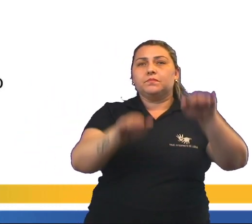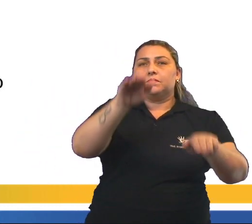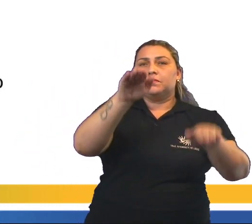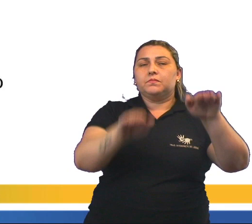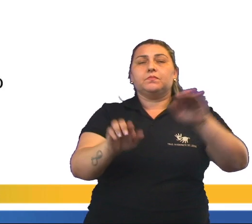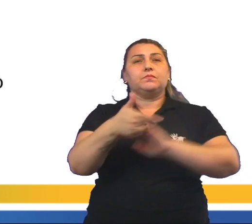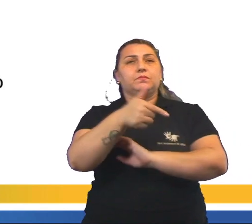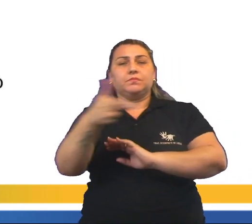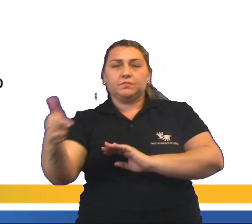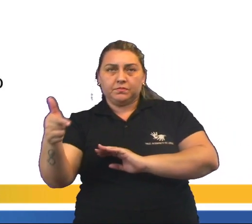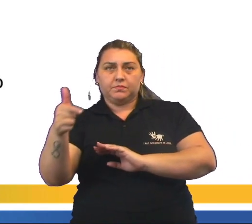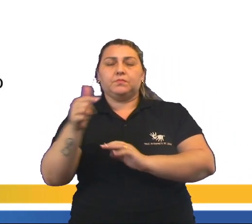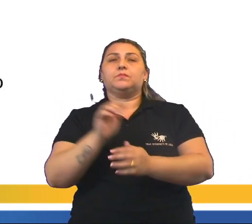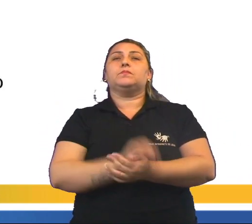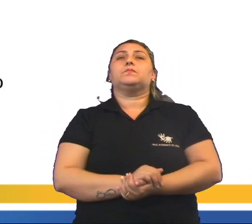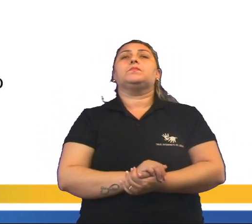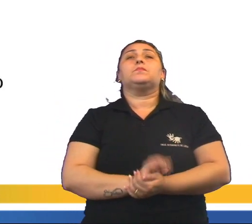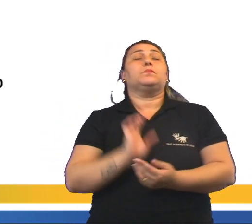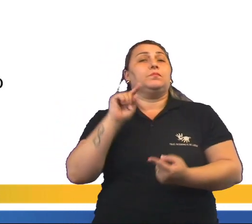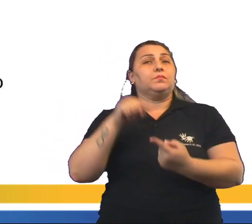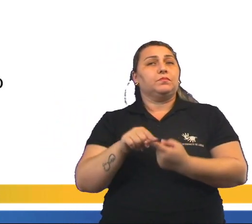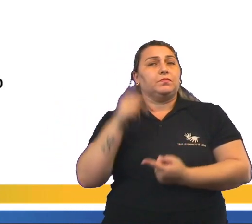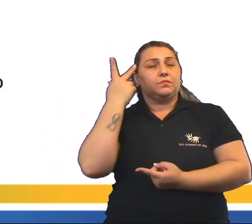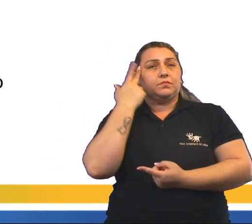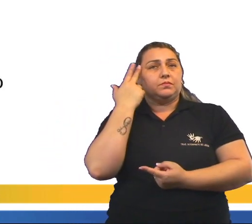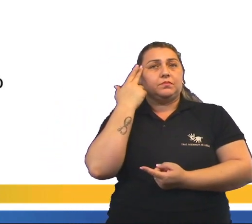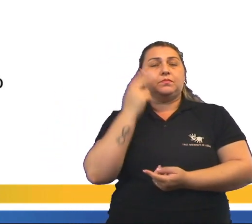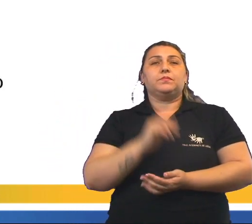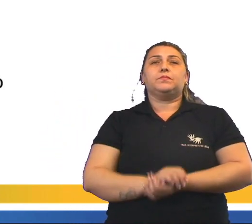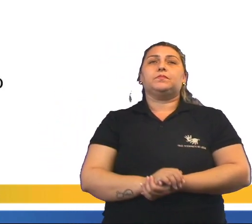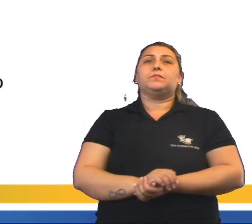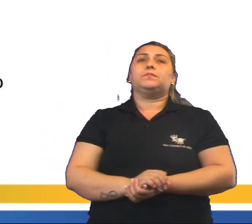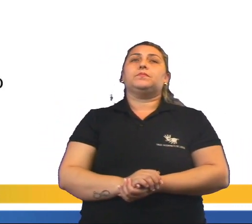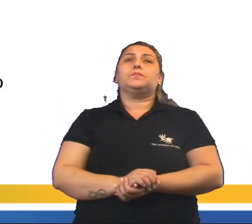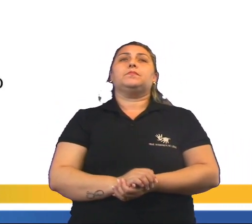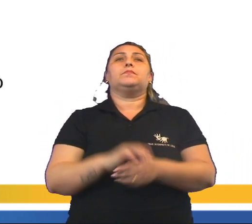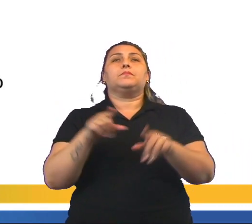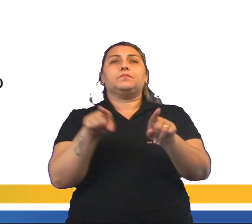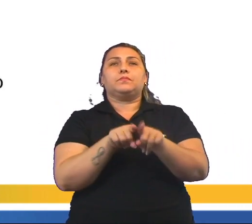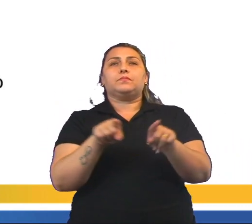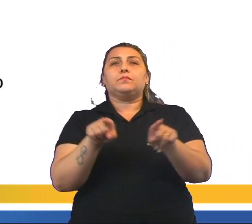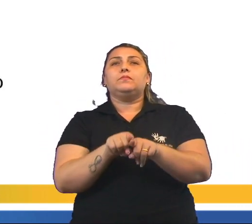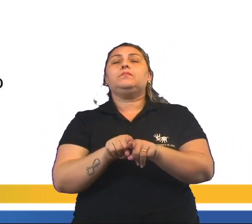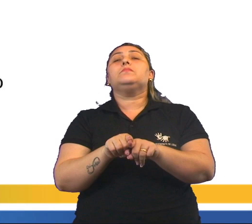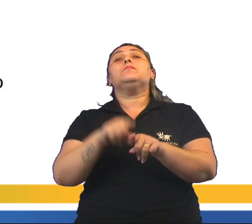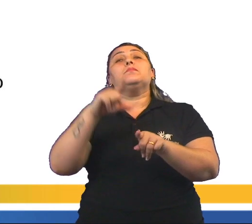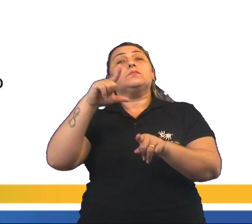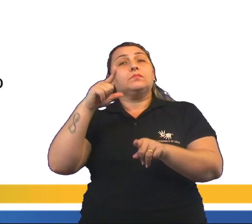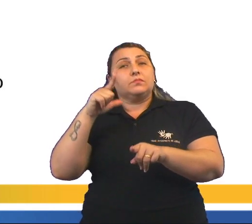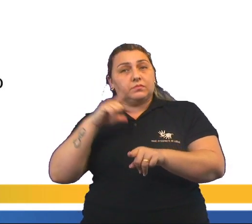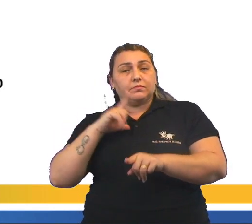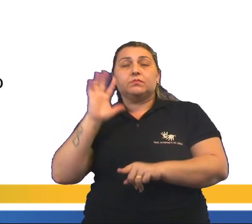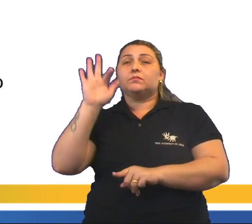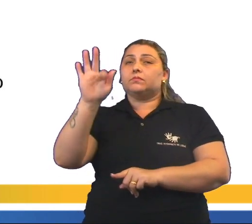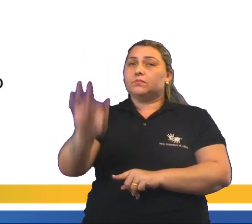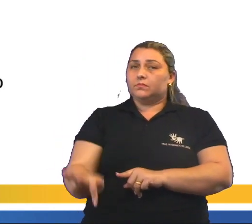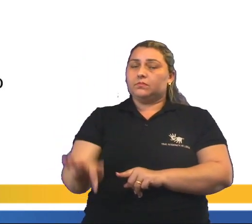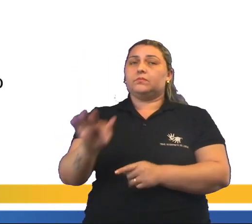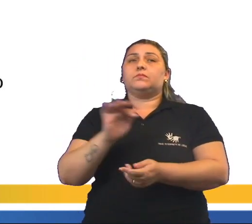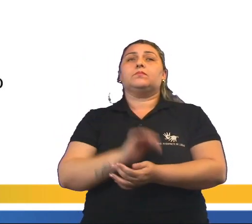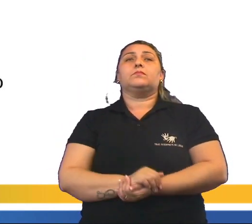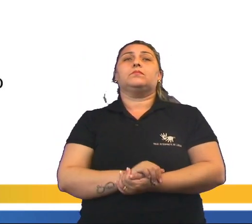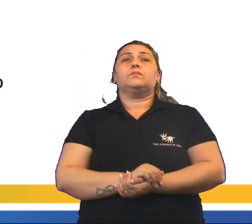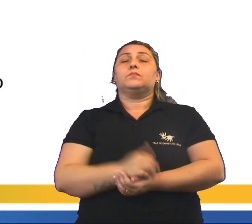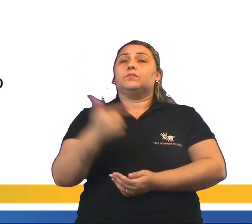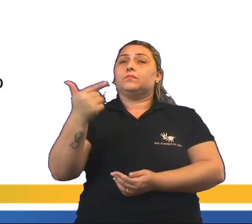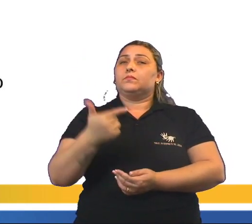então ele não tem aquela afinidade normal é a mesma coisa vai ficar no segundo parentes O